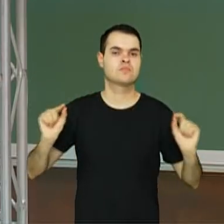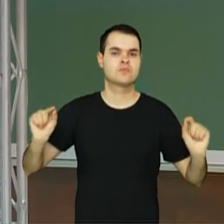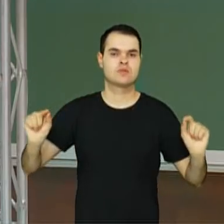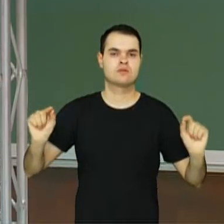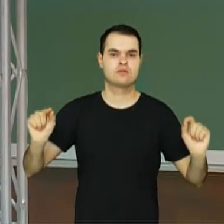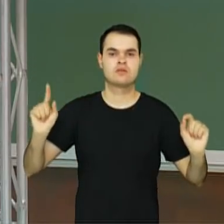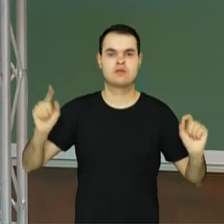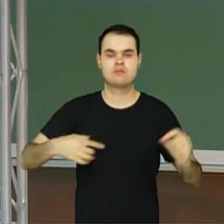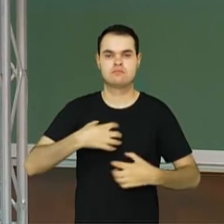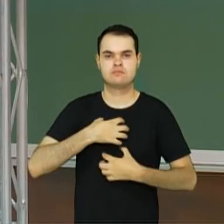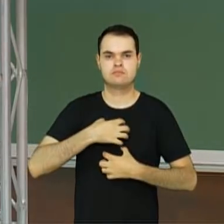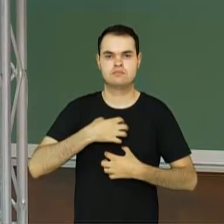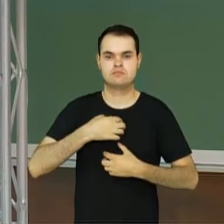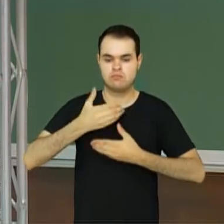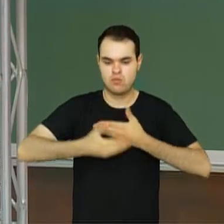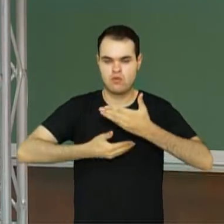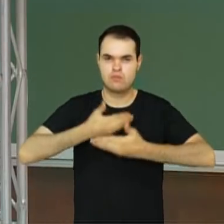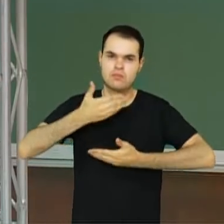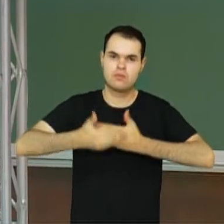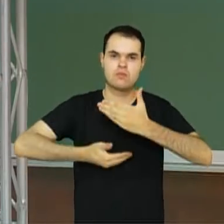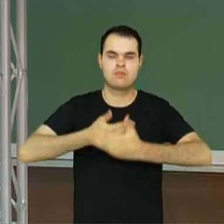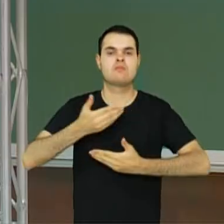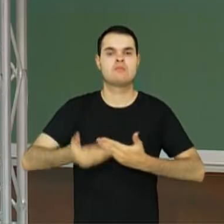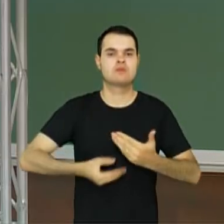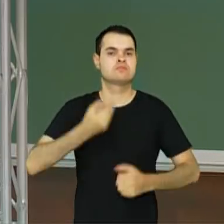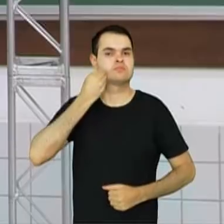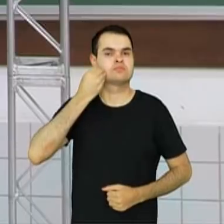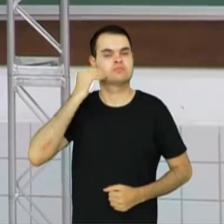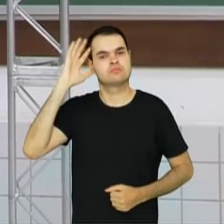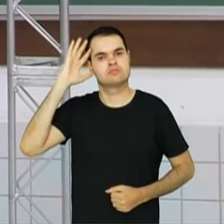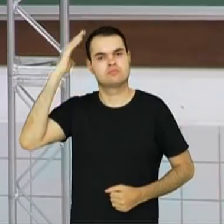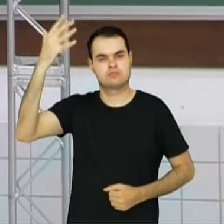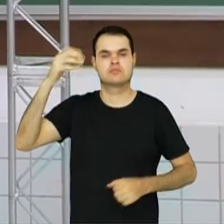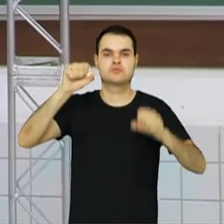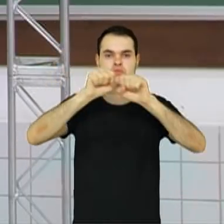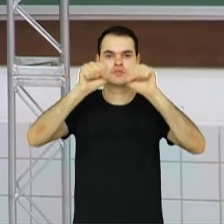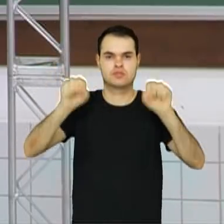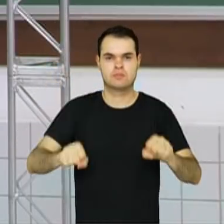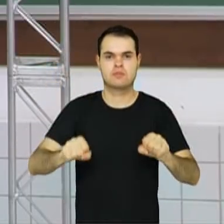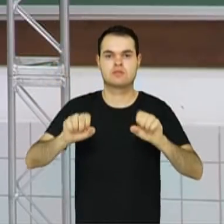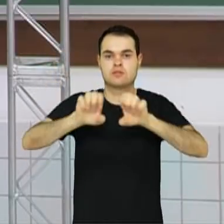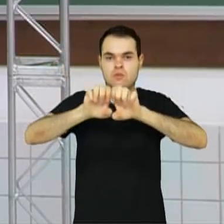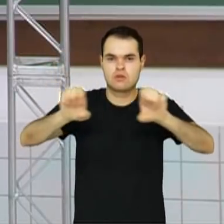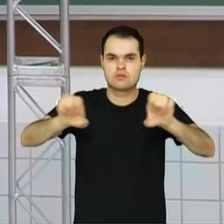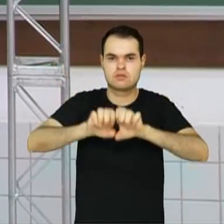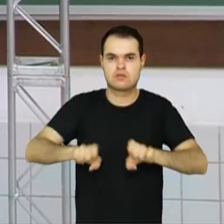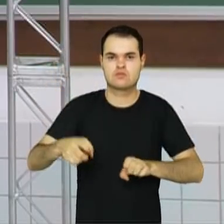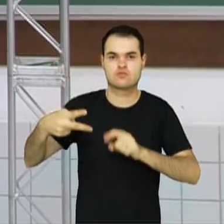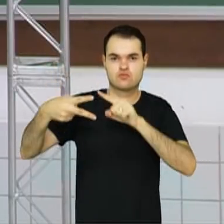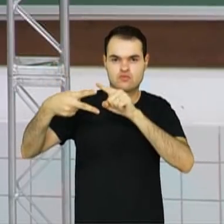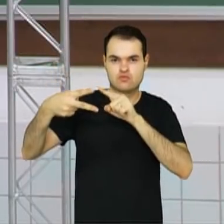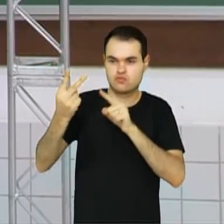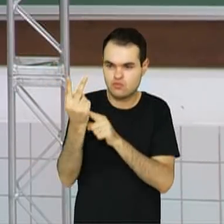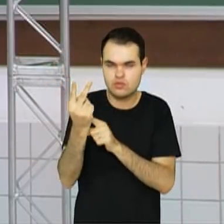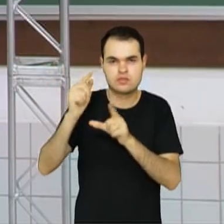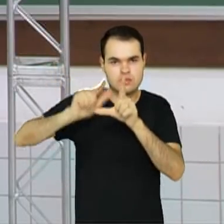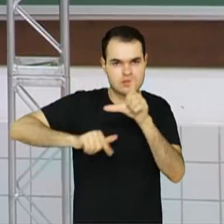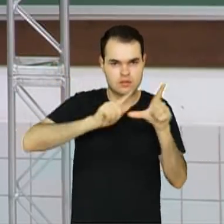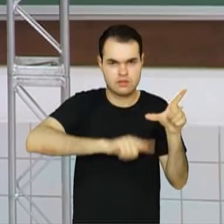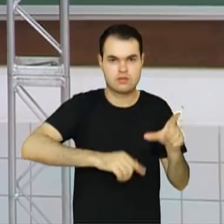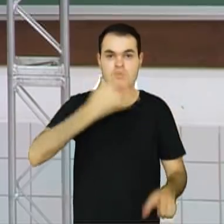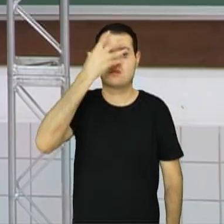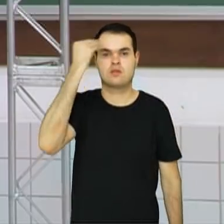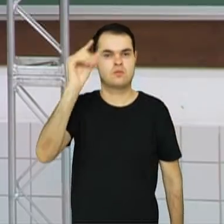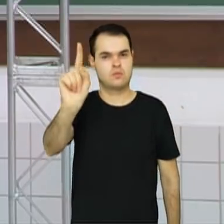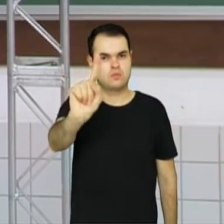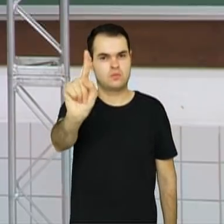Uma maneira, um processo para você resolver sistema de equações do primeiro grau envolvendo duas incógnitas, ok? Não esqueça,